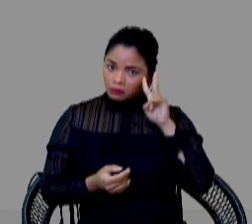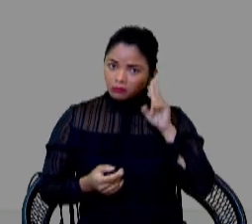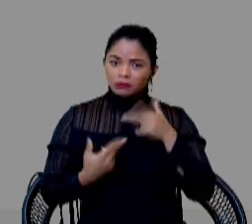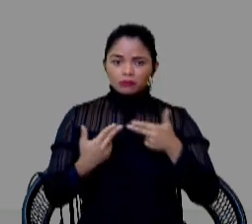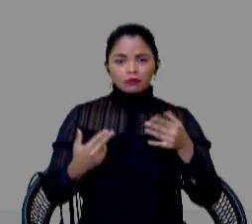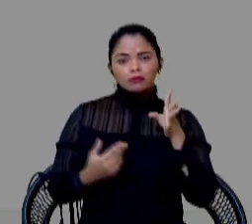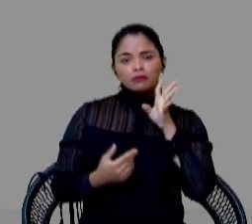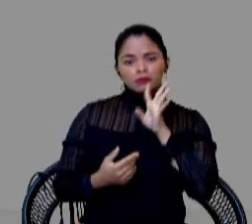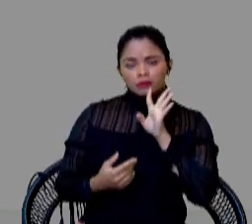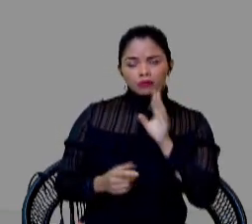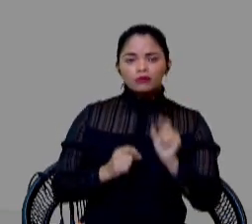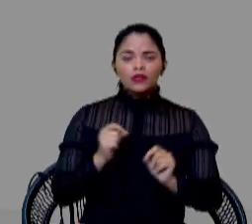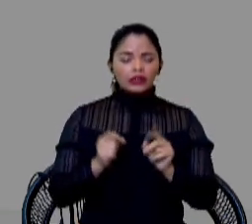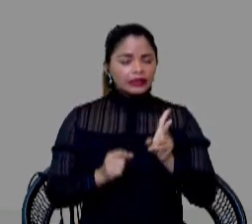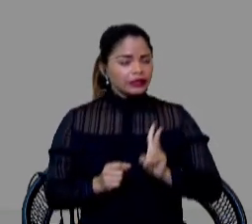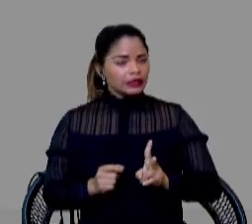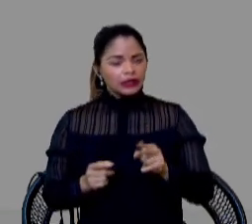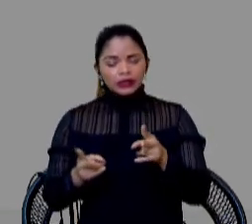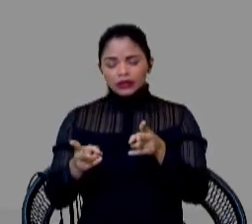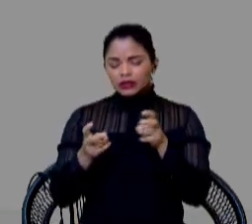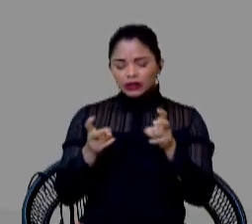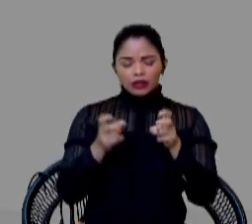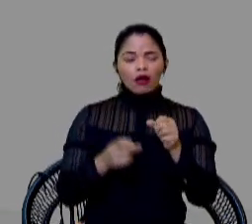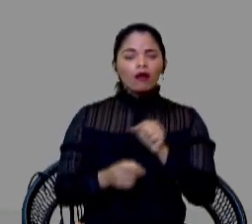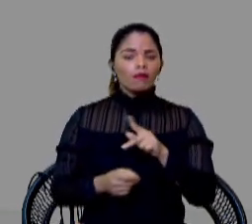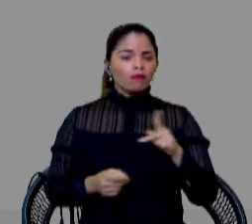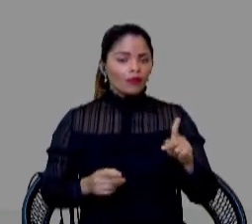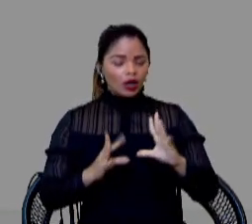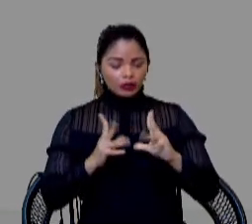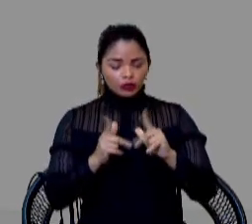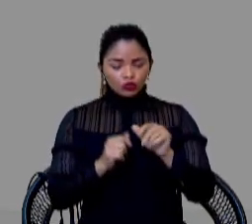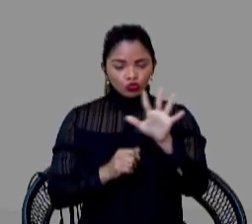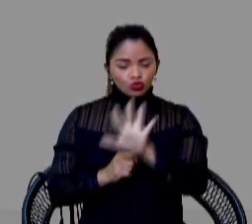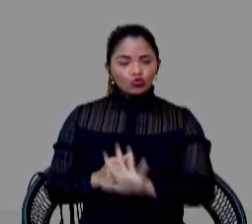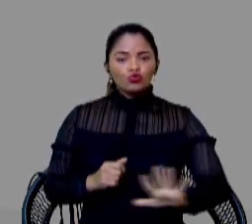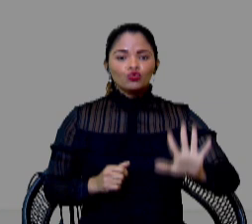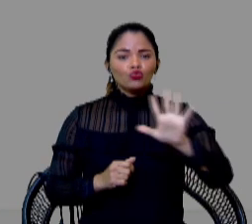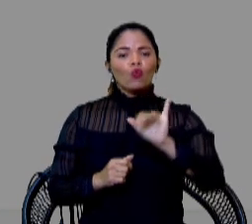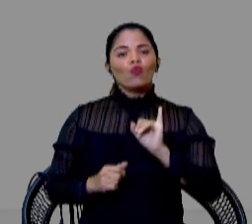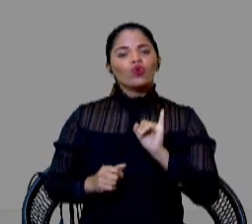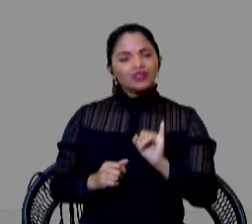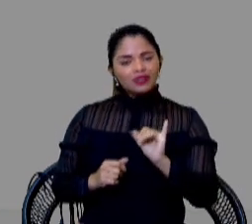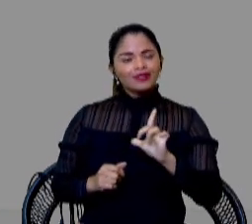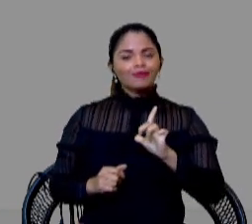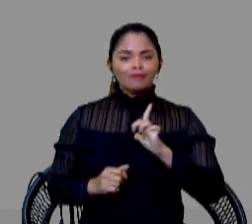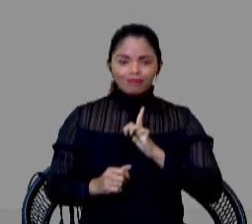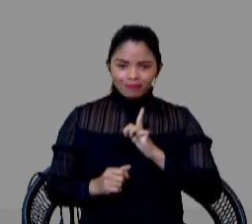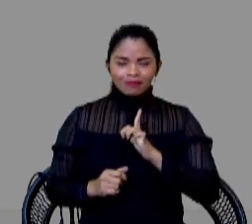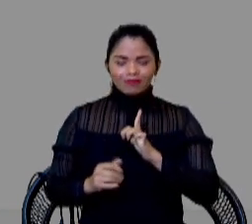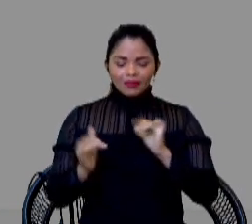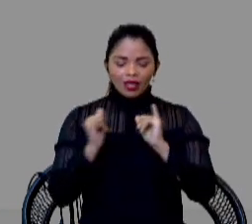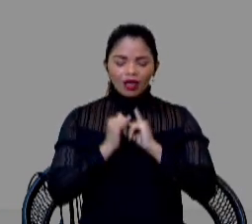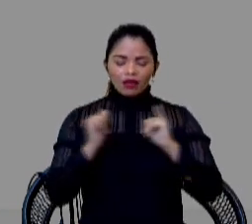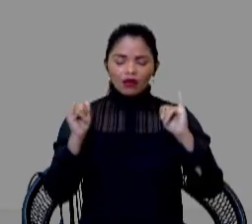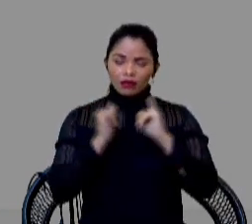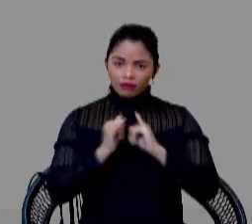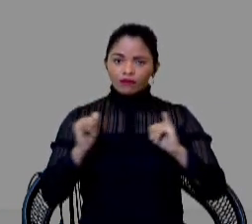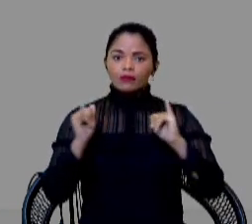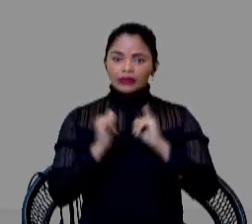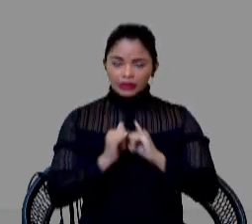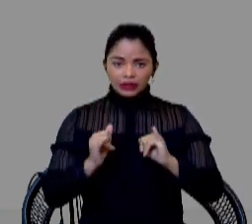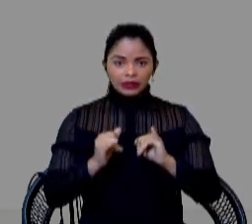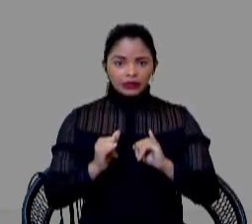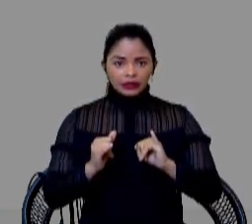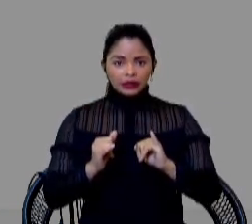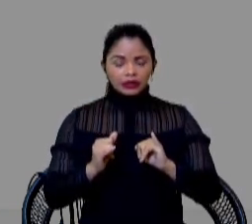muito legal aqui dentro. Vocês sempre vão ver dentro da plataforma como um todo esse izinho aqui, tá? Que é uma informação que ele te dá,